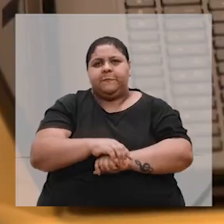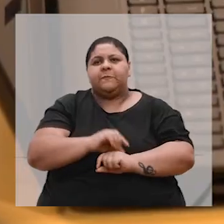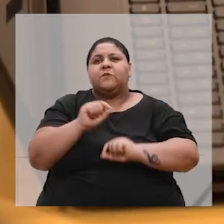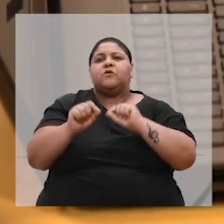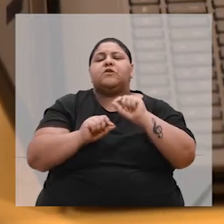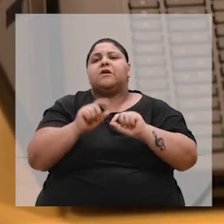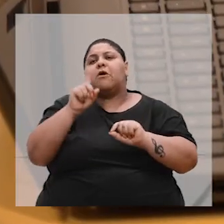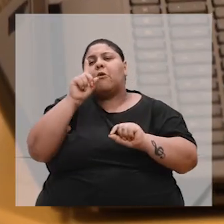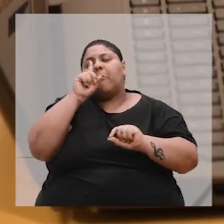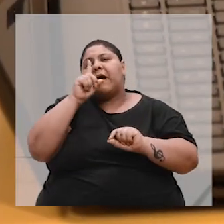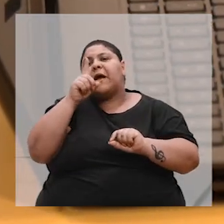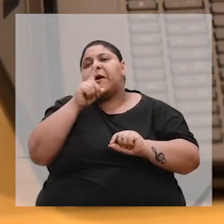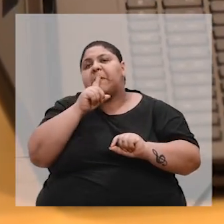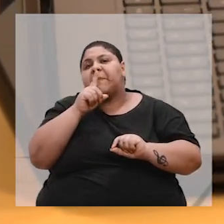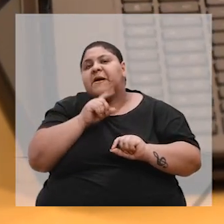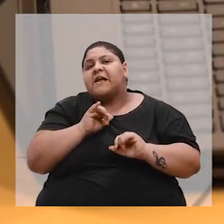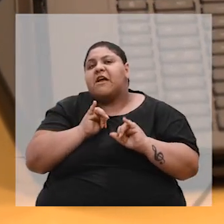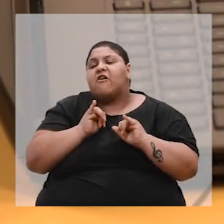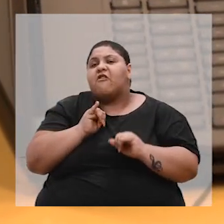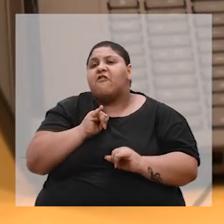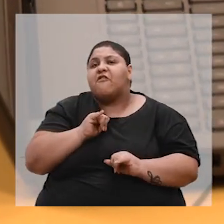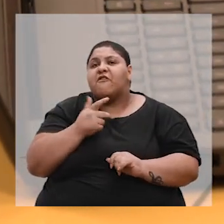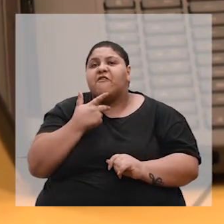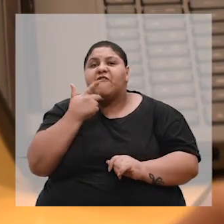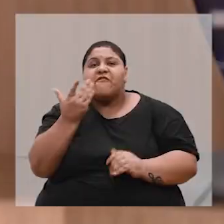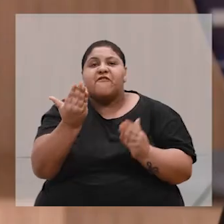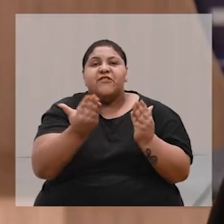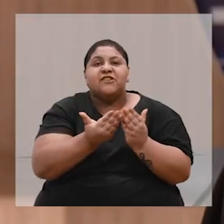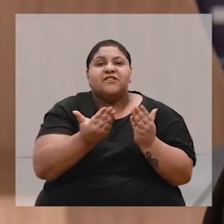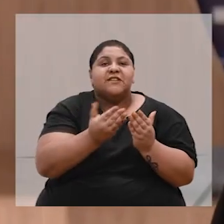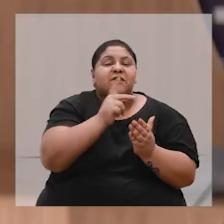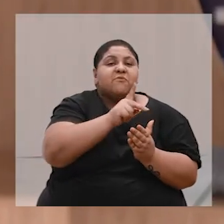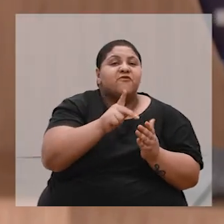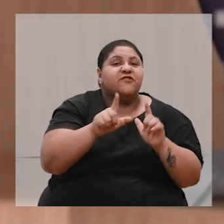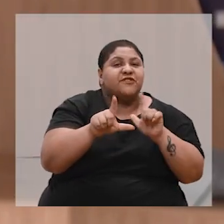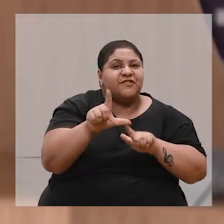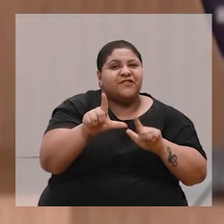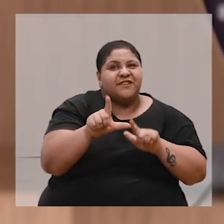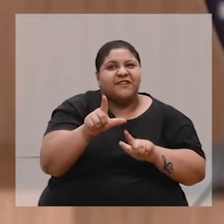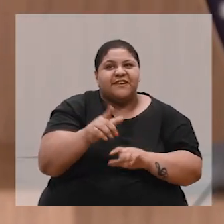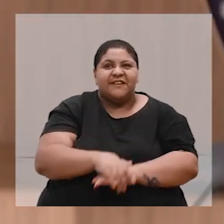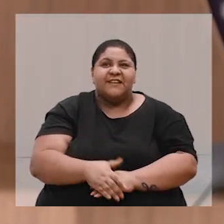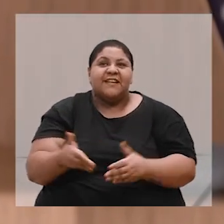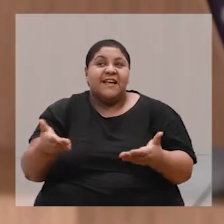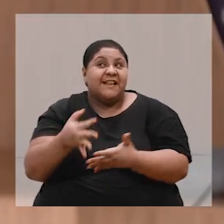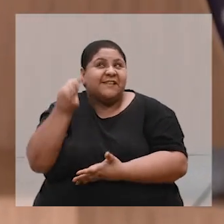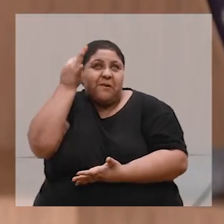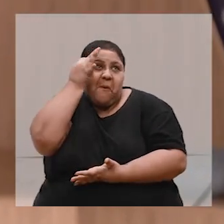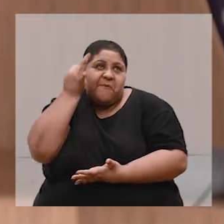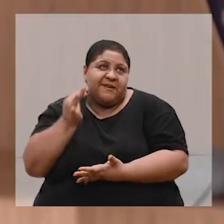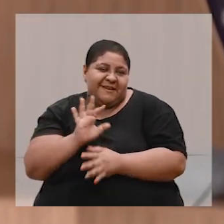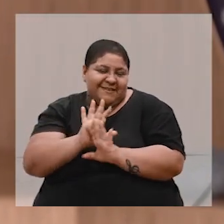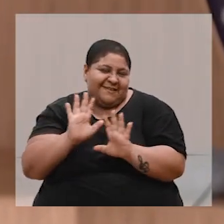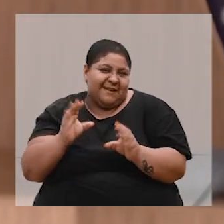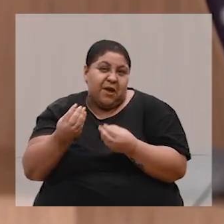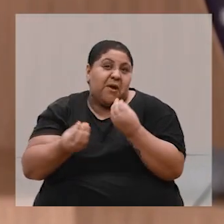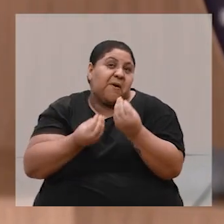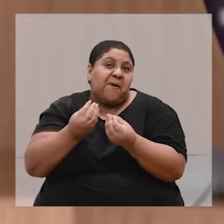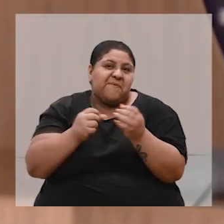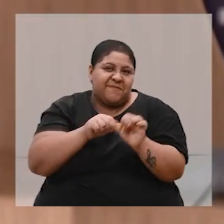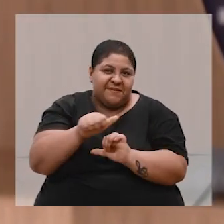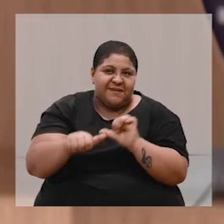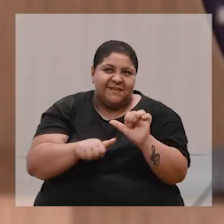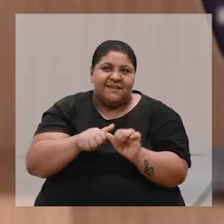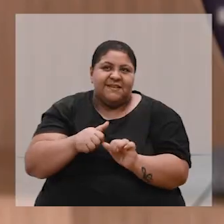né? O que o pai e a mãe, o que a família diz de você estudar para ser professor de letras? Eles estão tentando entender ainda como é que está sendo